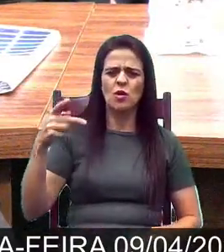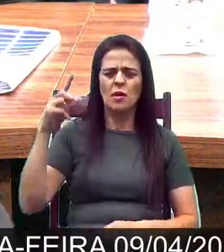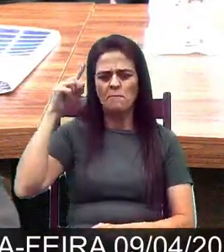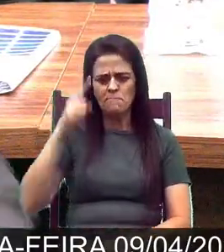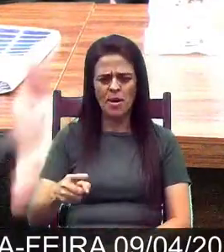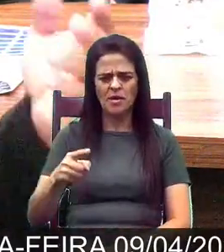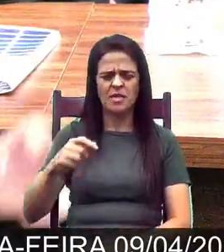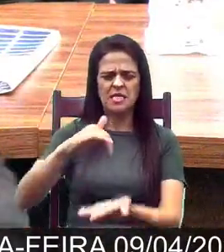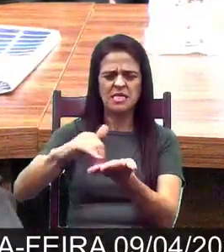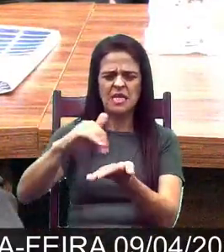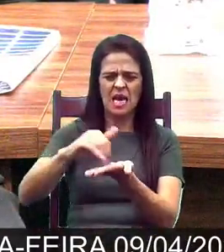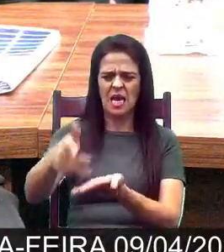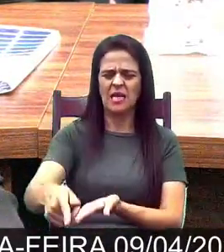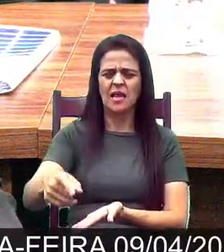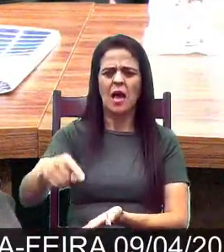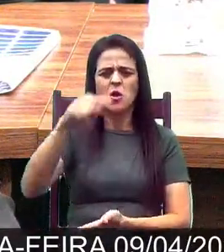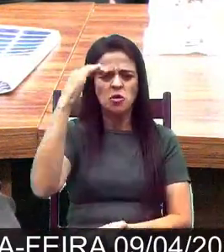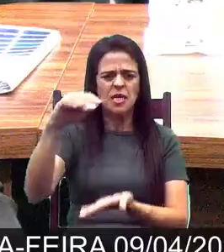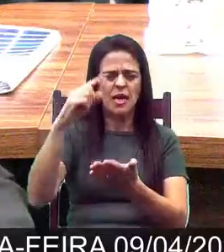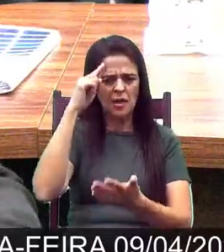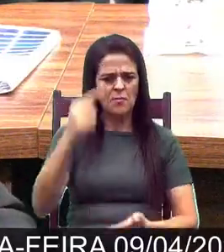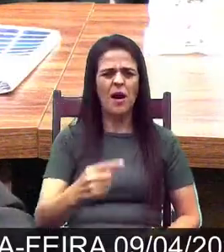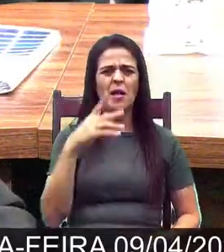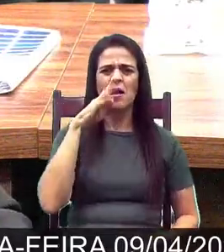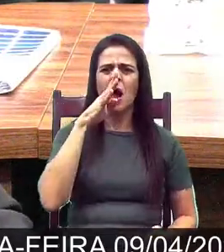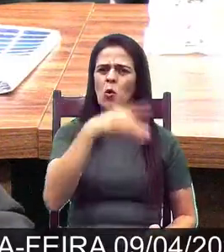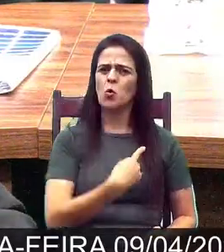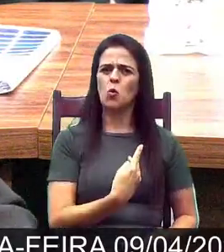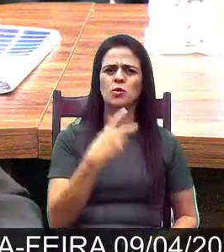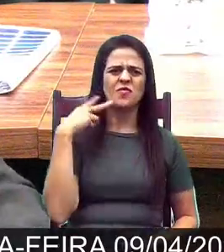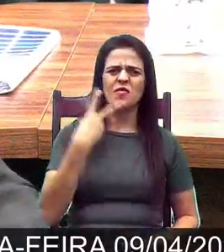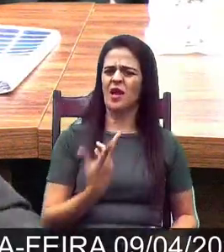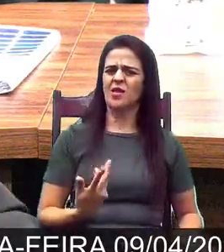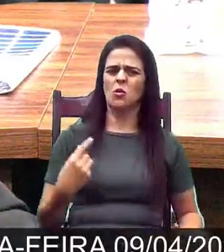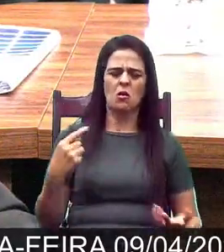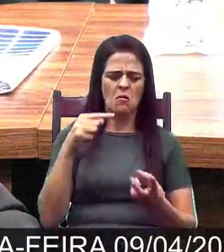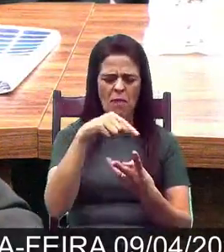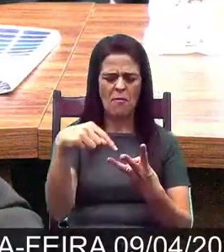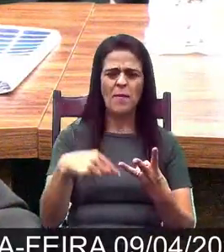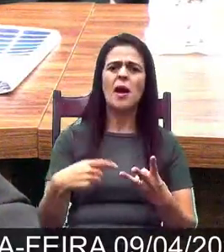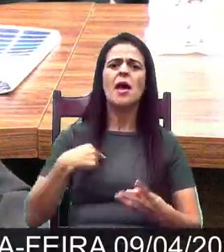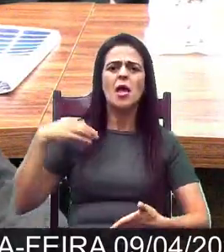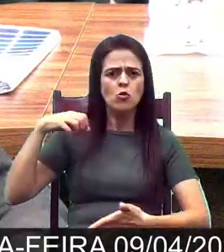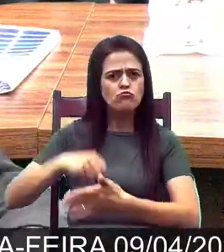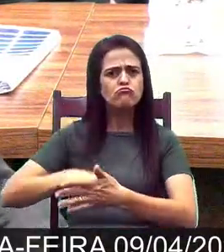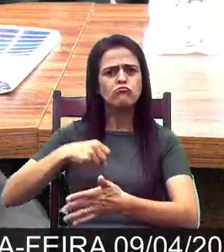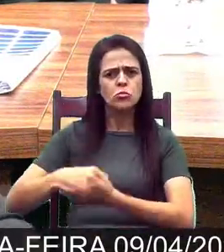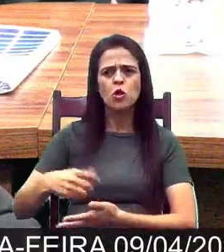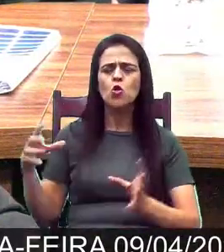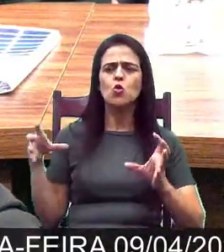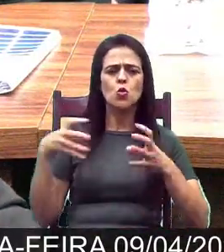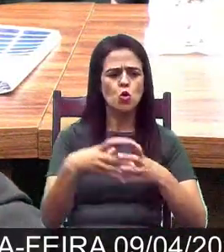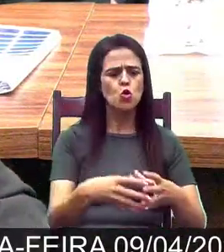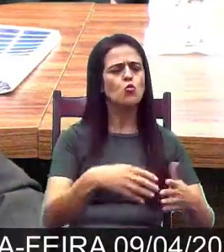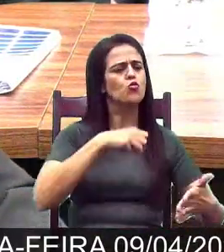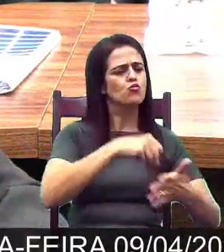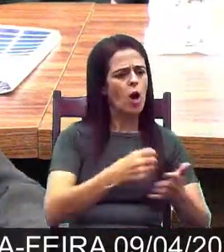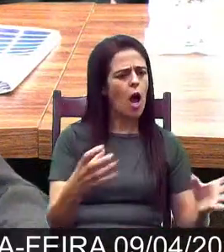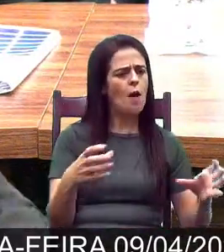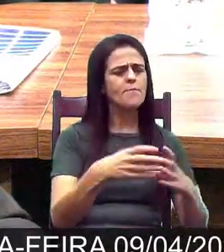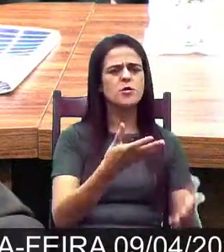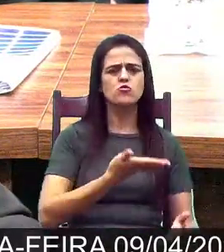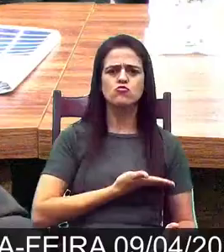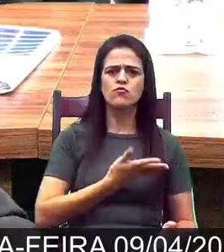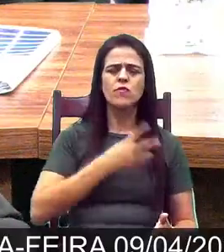gente. Eu não sou oposição de ninguém aqui, não. Eu sou da base, sou do grupo, defendo o meu prefeito, defendo os meus colegas vereadores, defendo